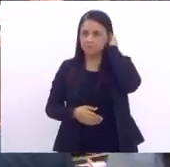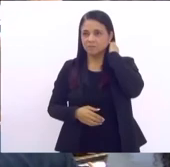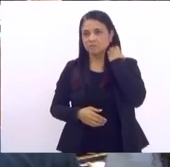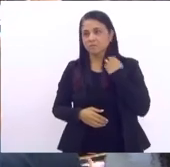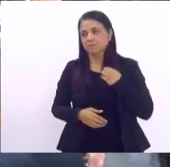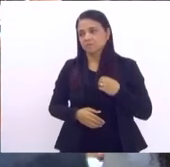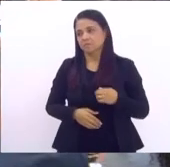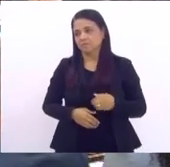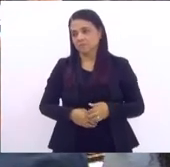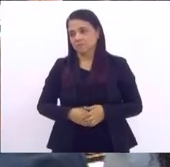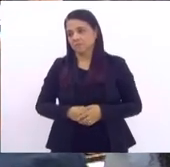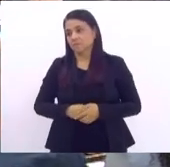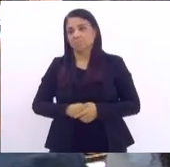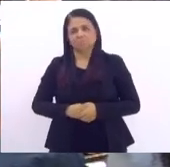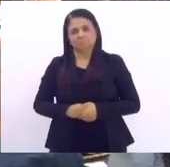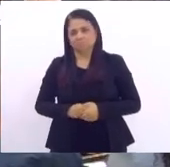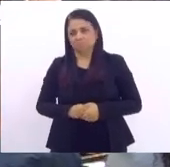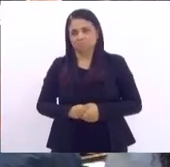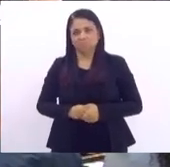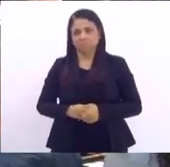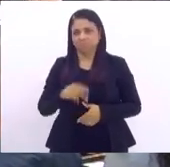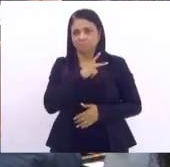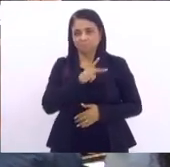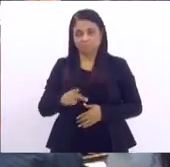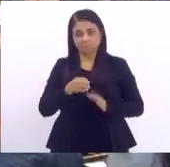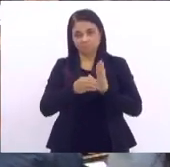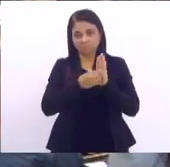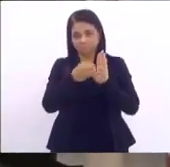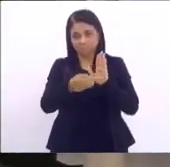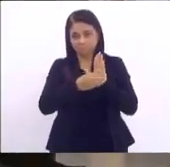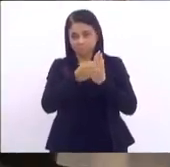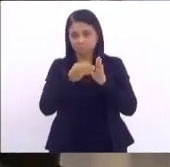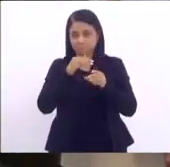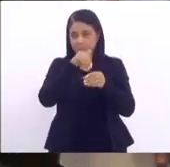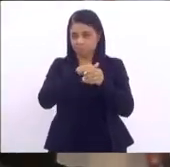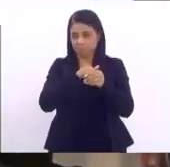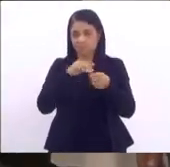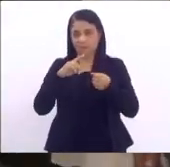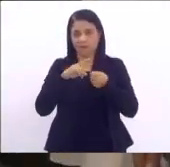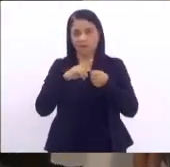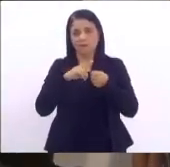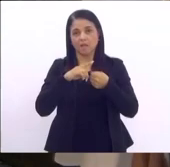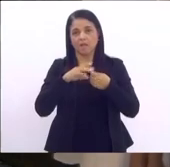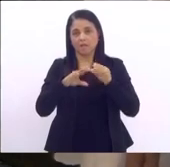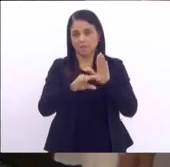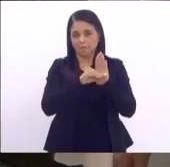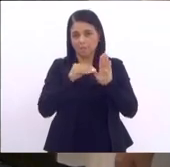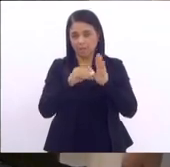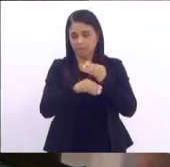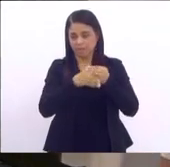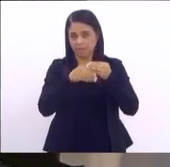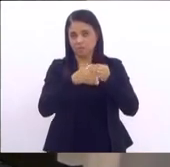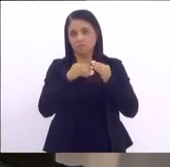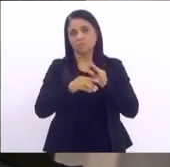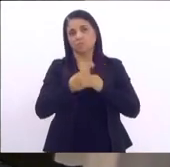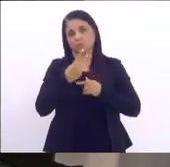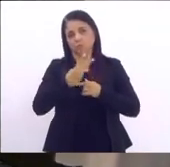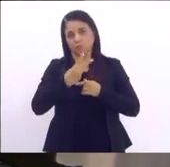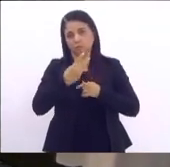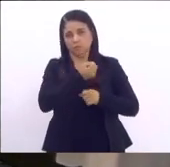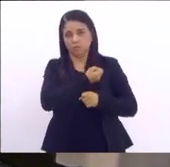Senhor presidente, o parecer é favorável à emenda número 2, favorável com subemenda aglutinativa às emendas número 1 e